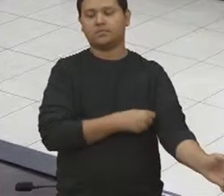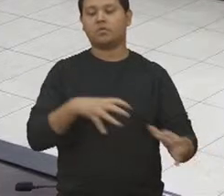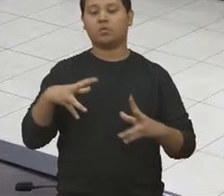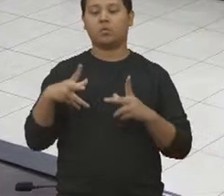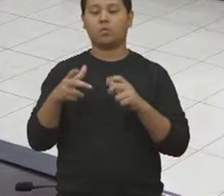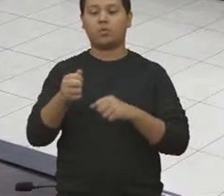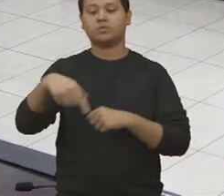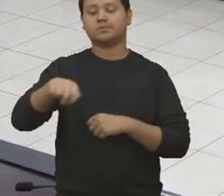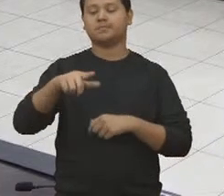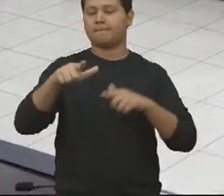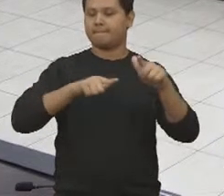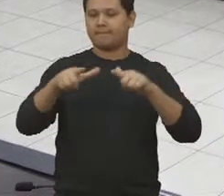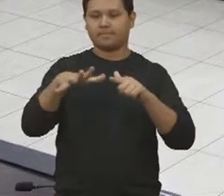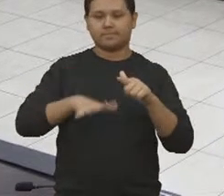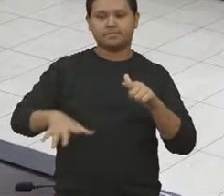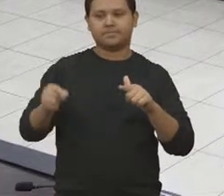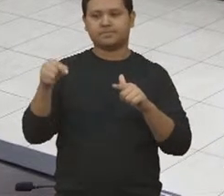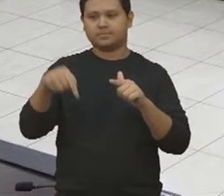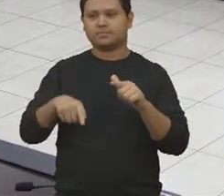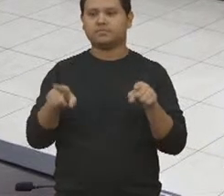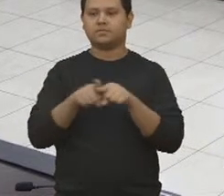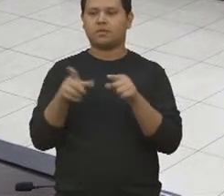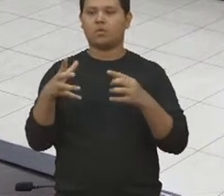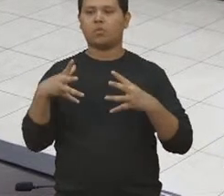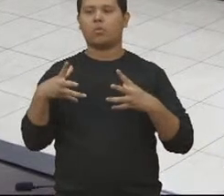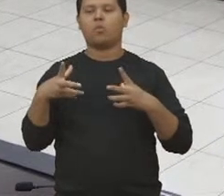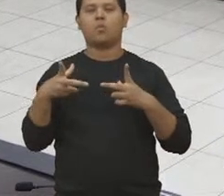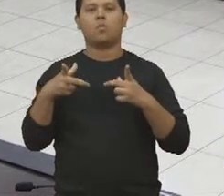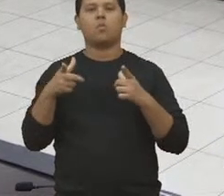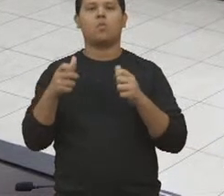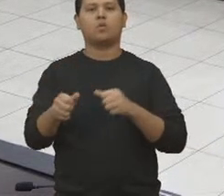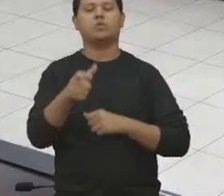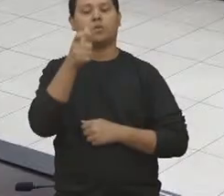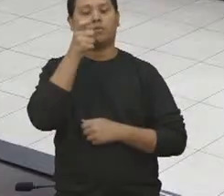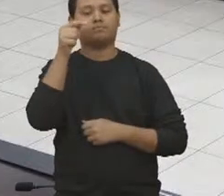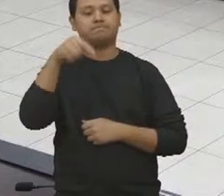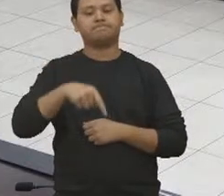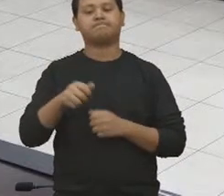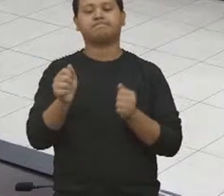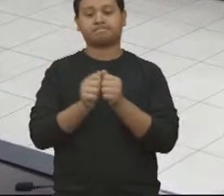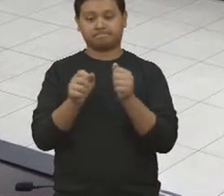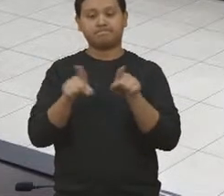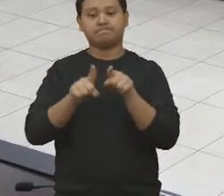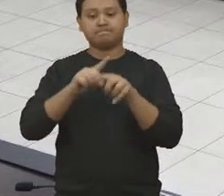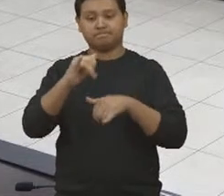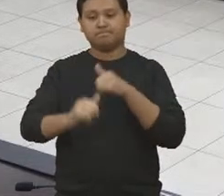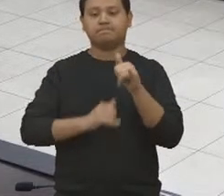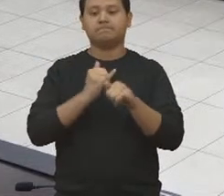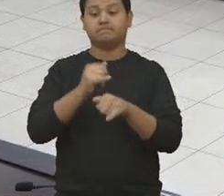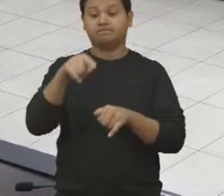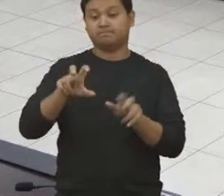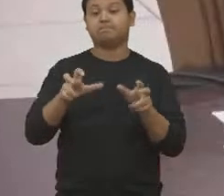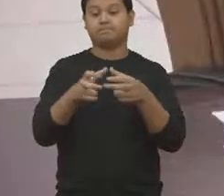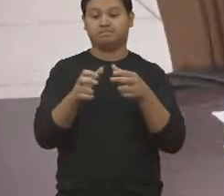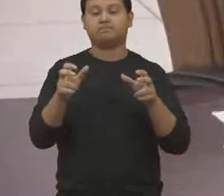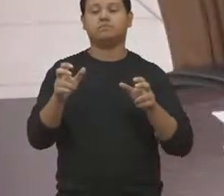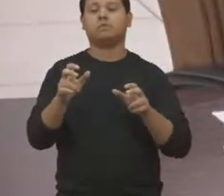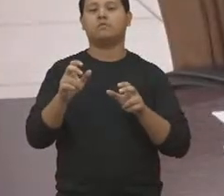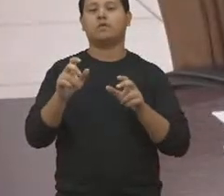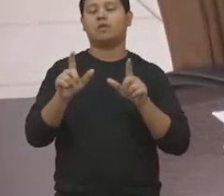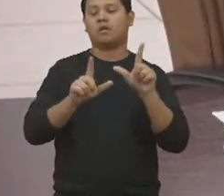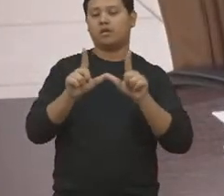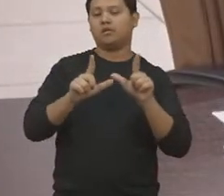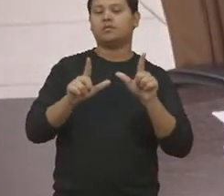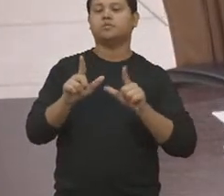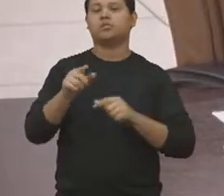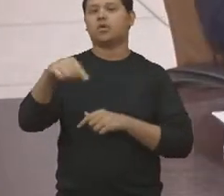cumprimentar os servidores da casa, todos aqueles que estão nos acompanhando pela internet, pela TV Câmara. Agradecer a você, Guilherme, e toda a